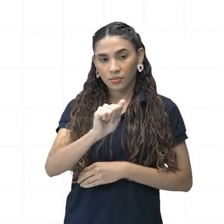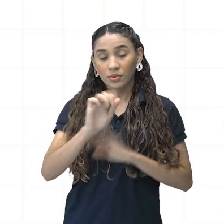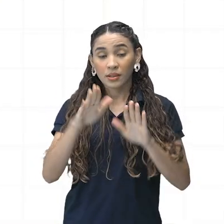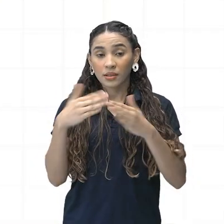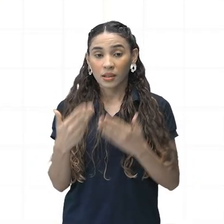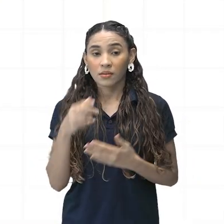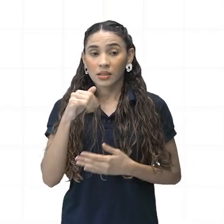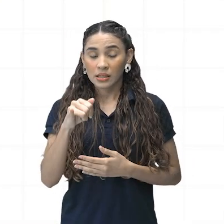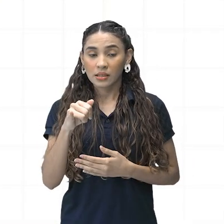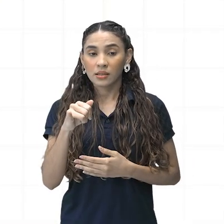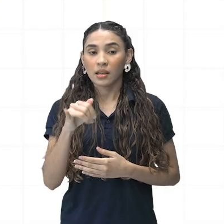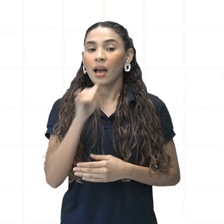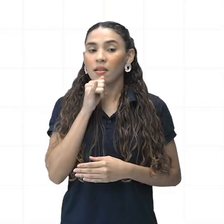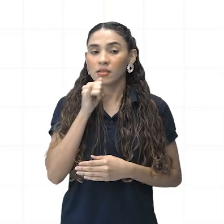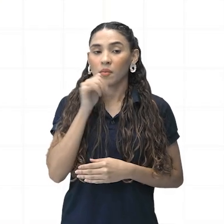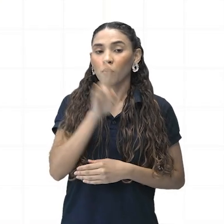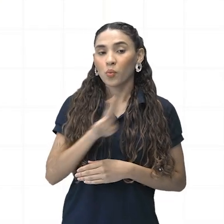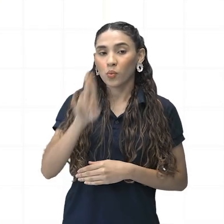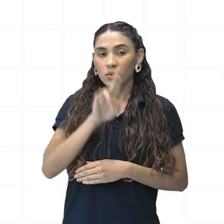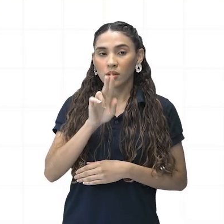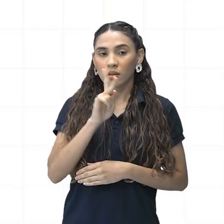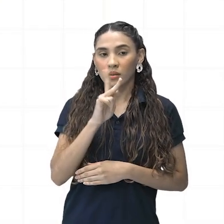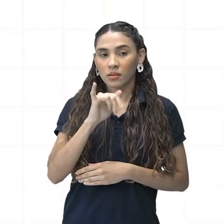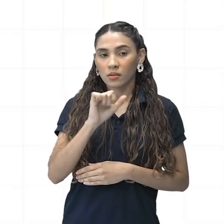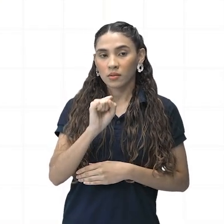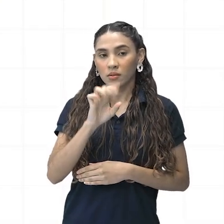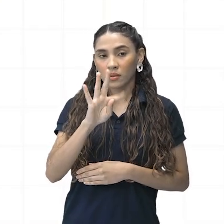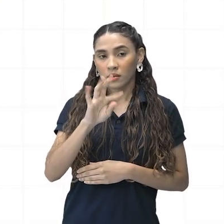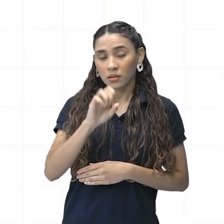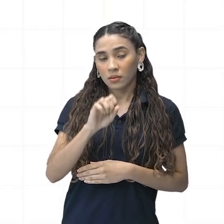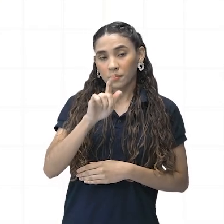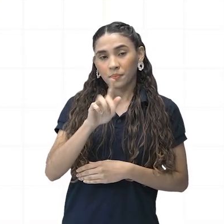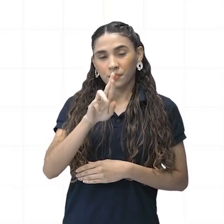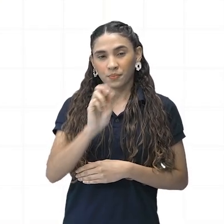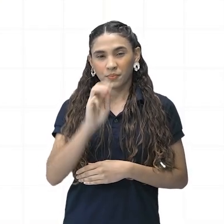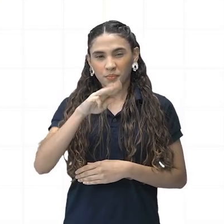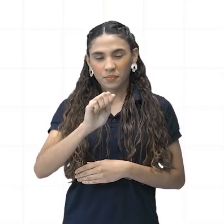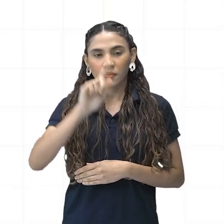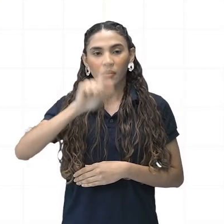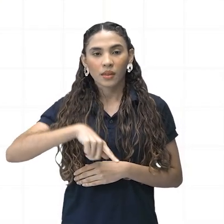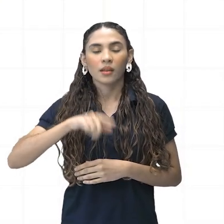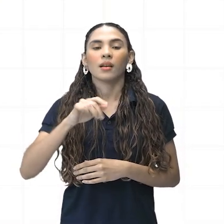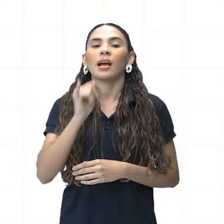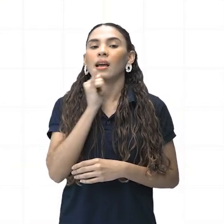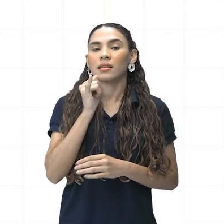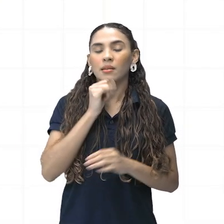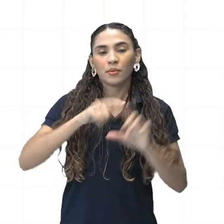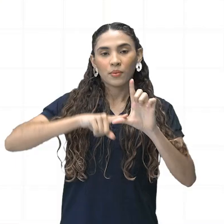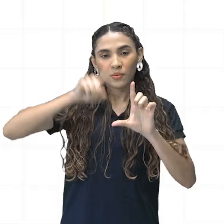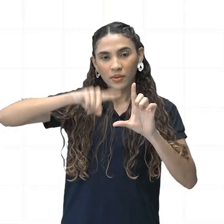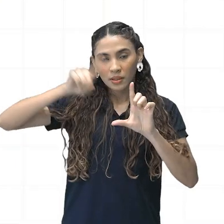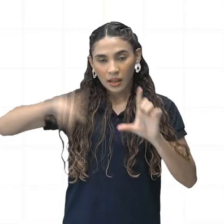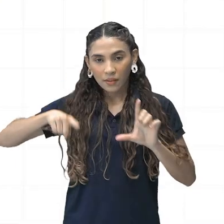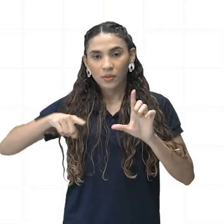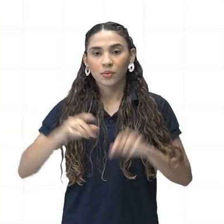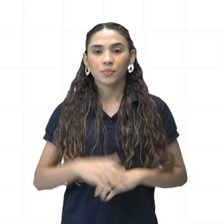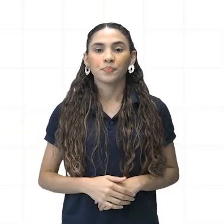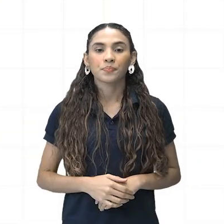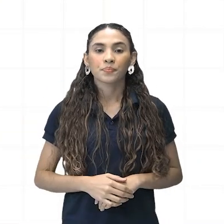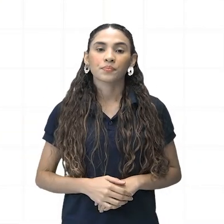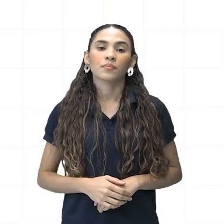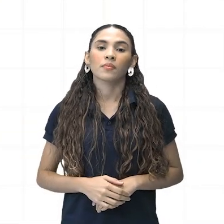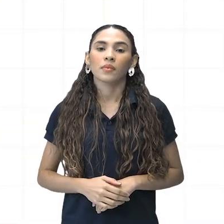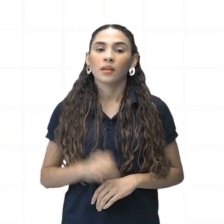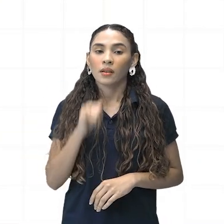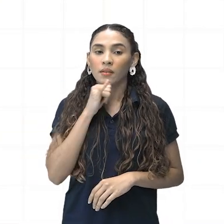histograma, eu tenho que lembrar o seguinte: ele vai ser um gráfico, né, um conjunto de retângulos, eles